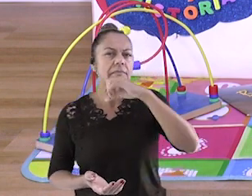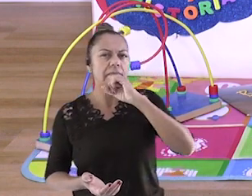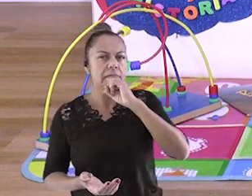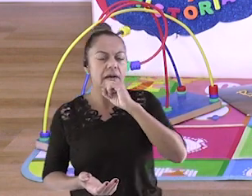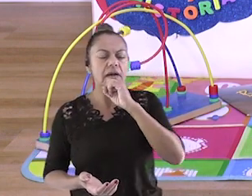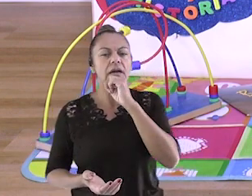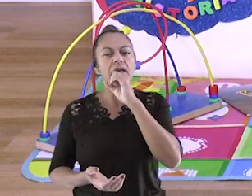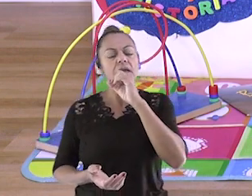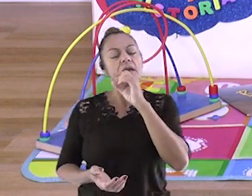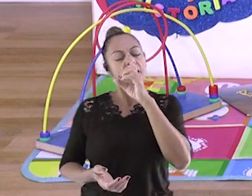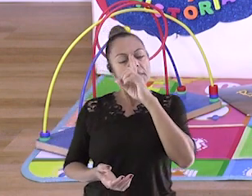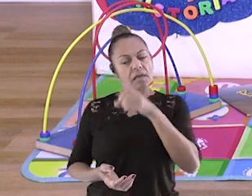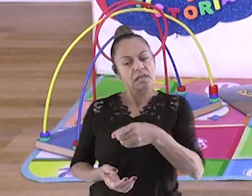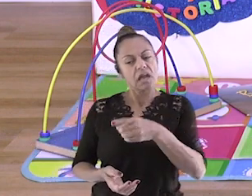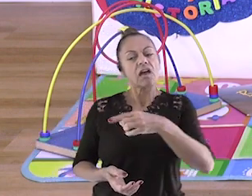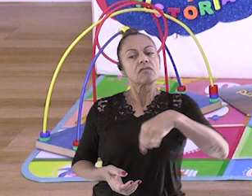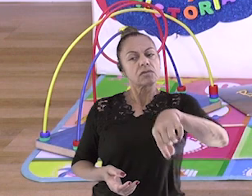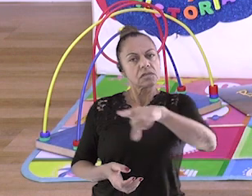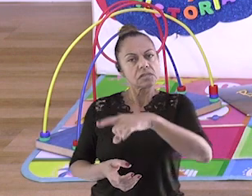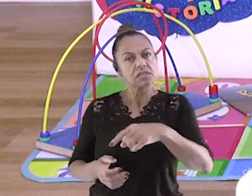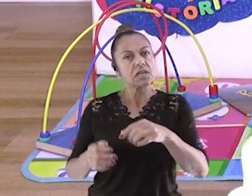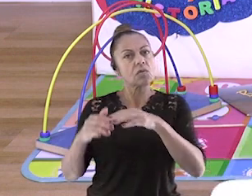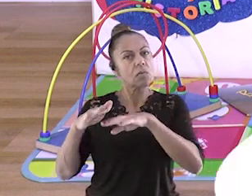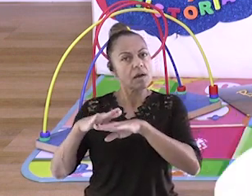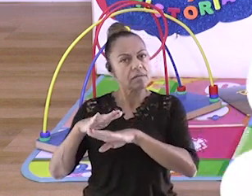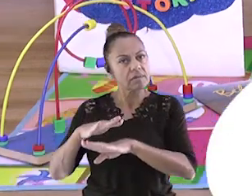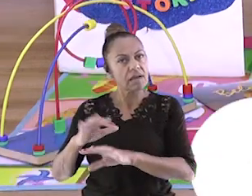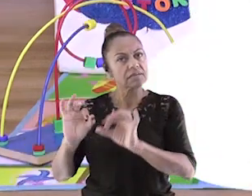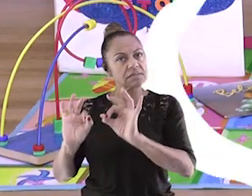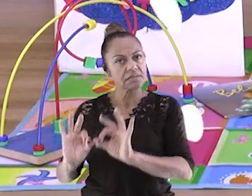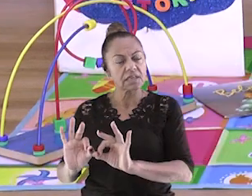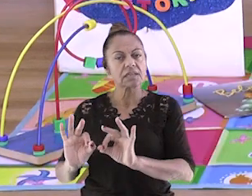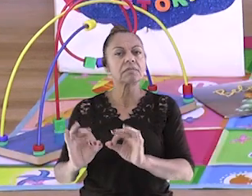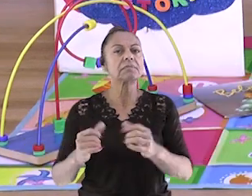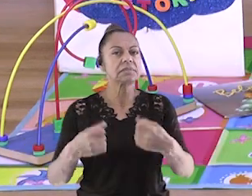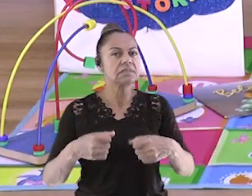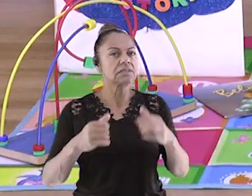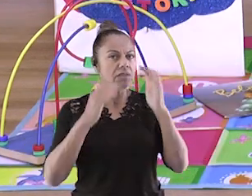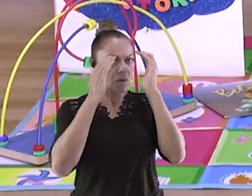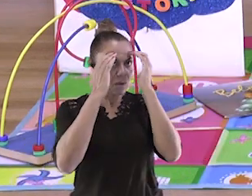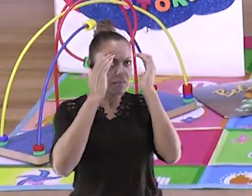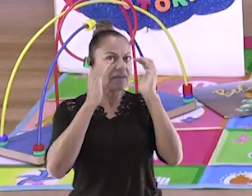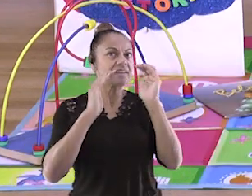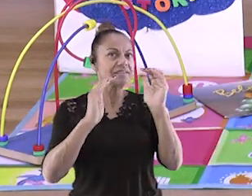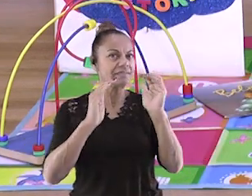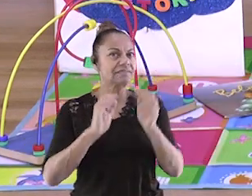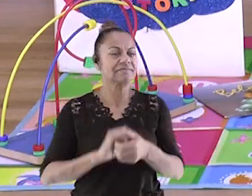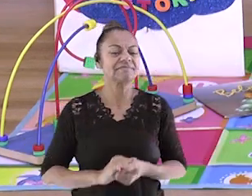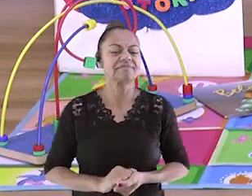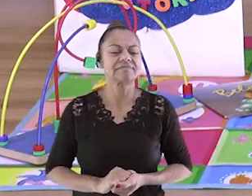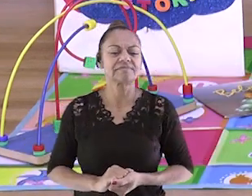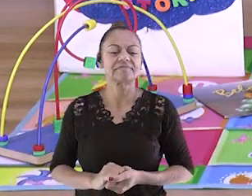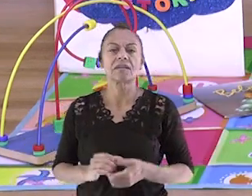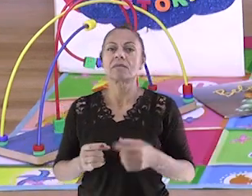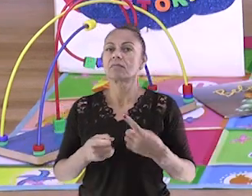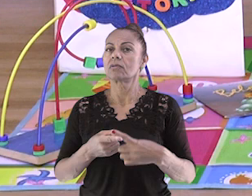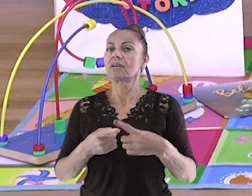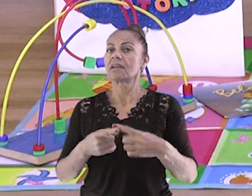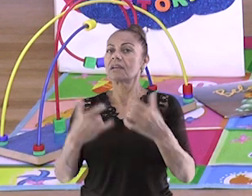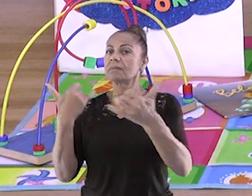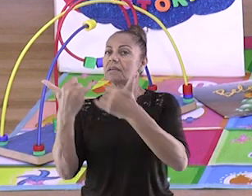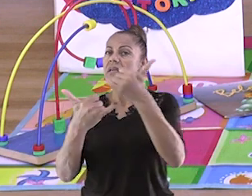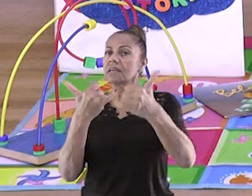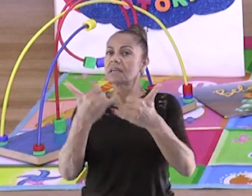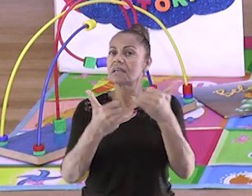brinquedos, devemos sempre atender esse pedido. E sabe de uma coisa? Arrumar os brinquedos pode ser